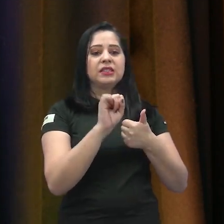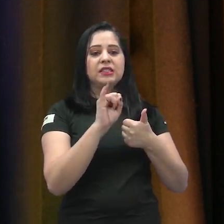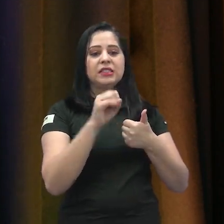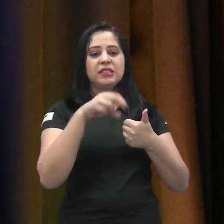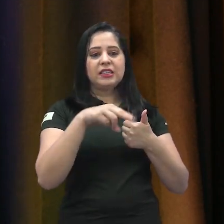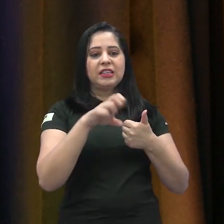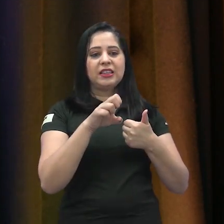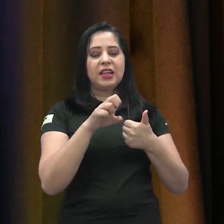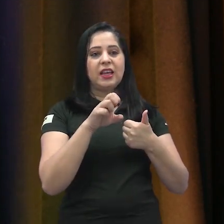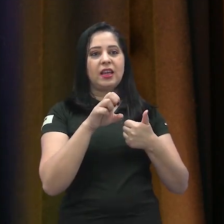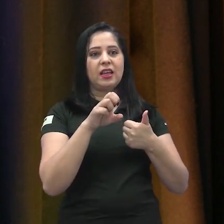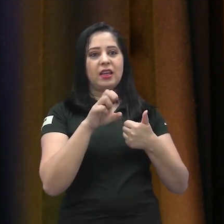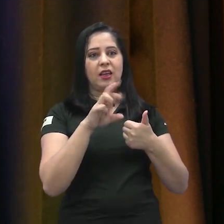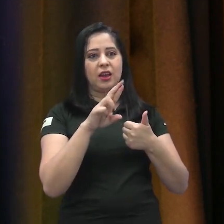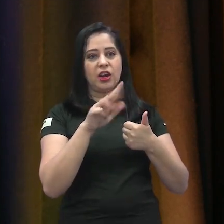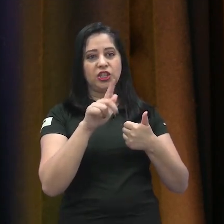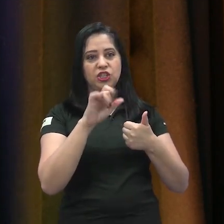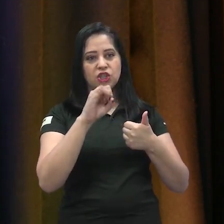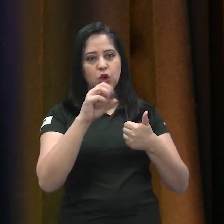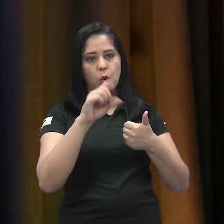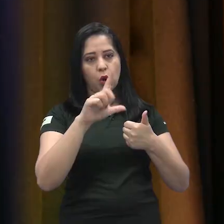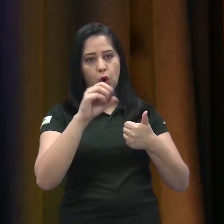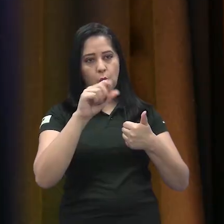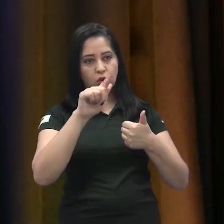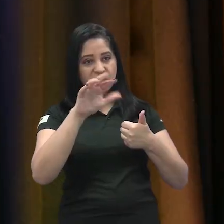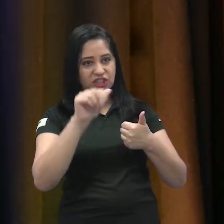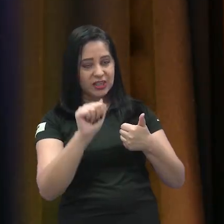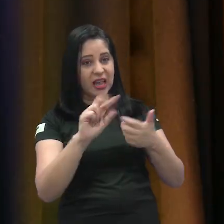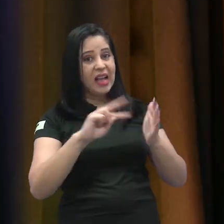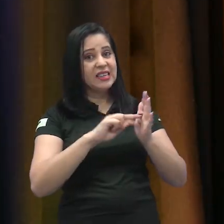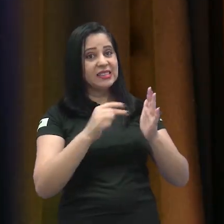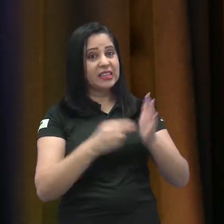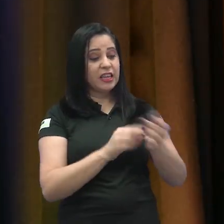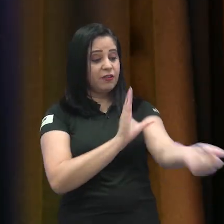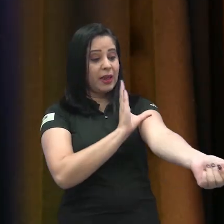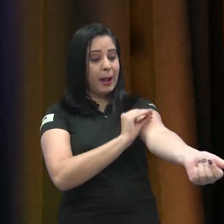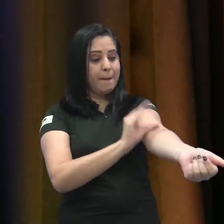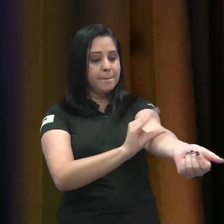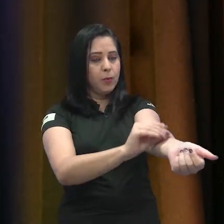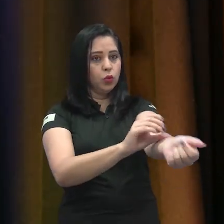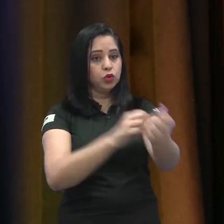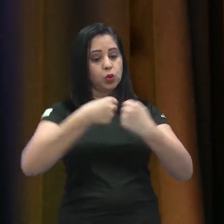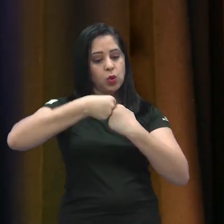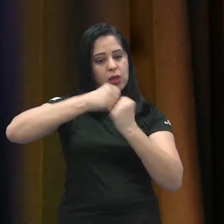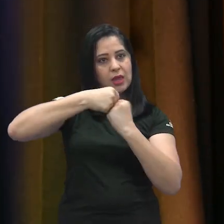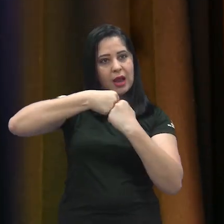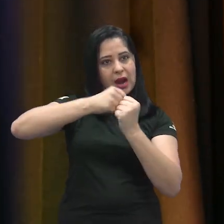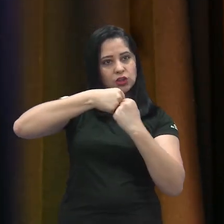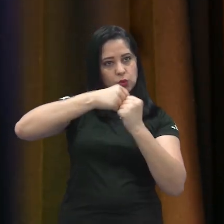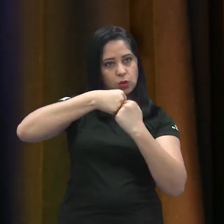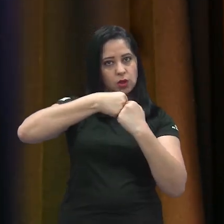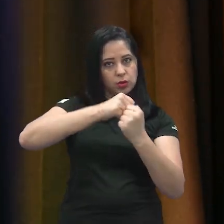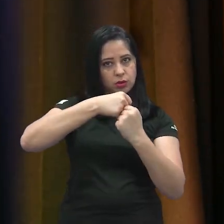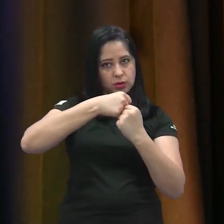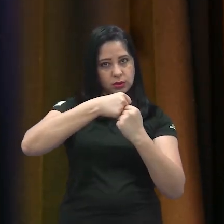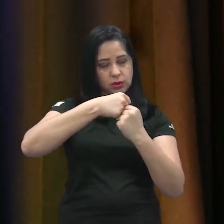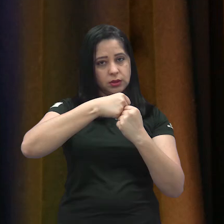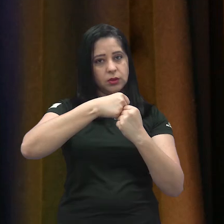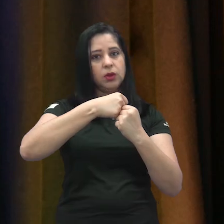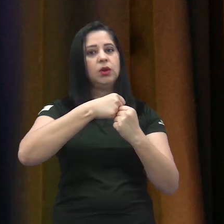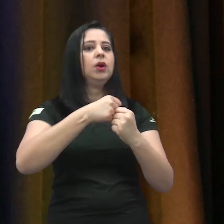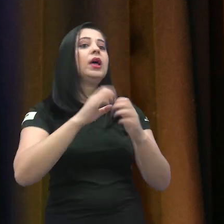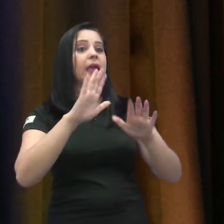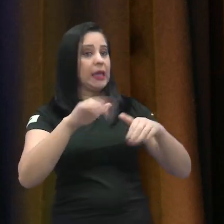pela cinesiologia, porque se fala de músculos e articulações, porque é tudo detectado através do